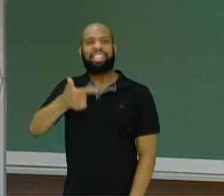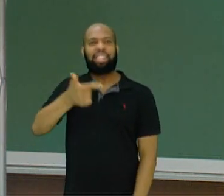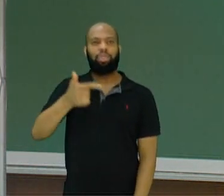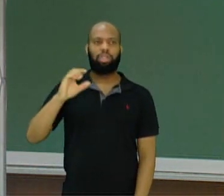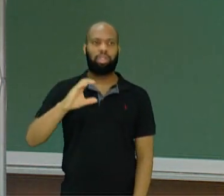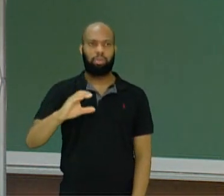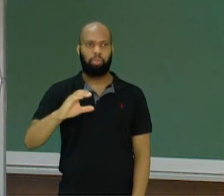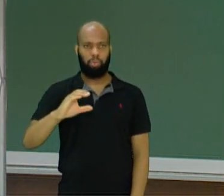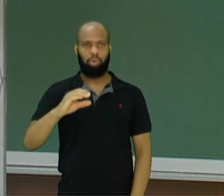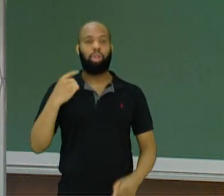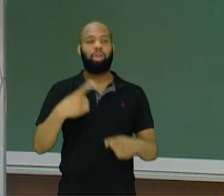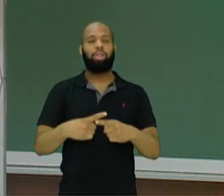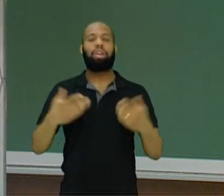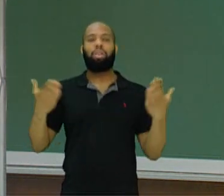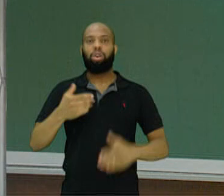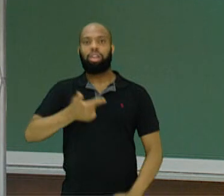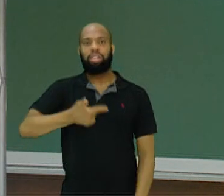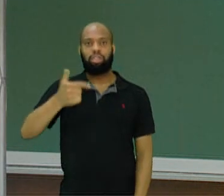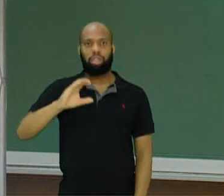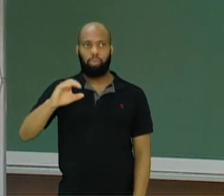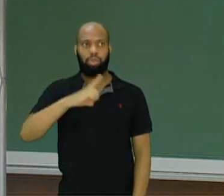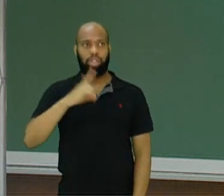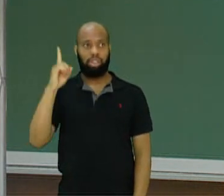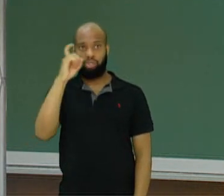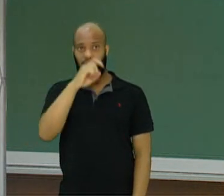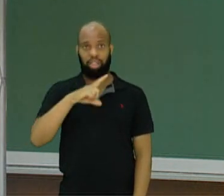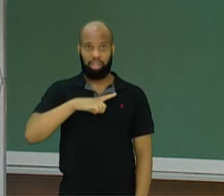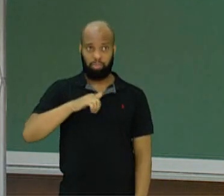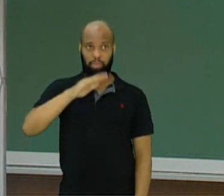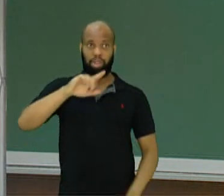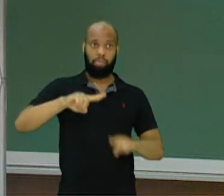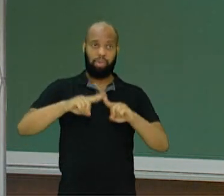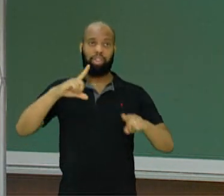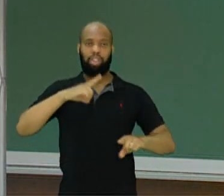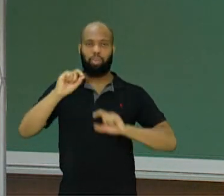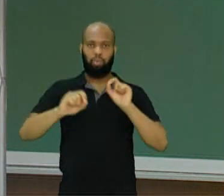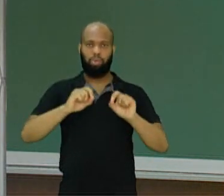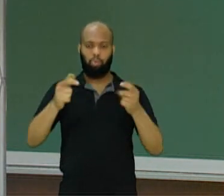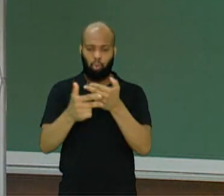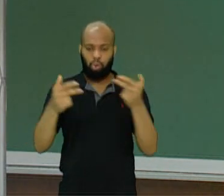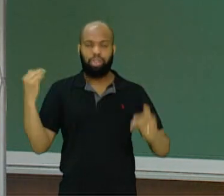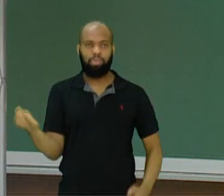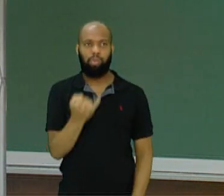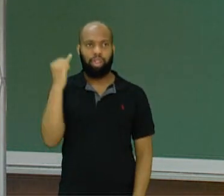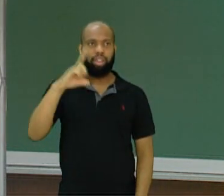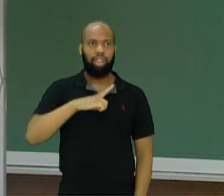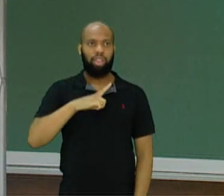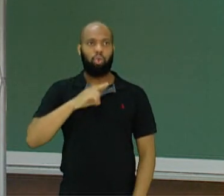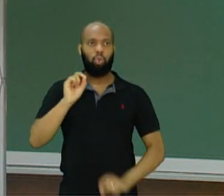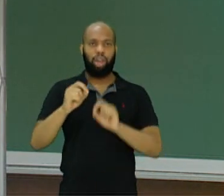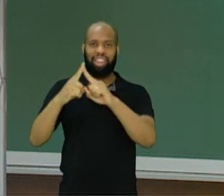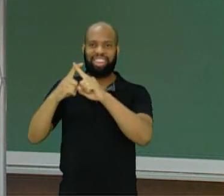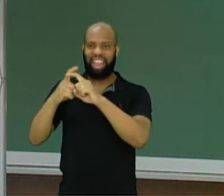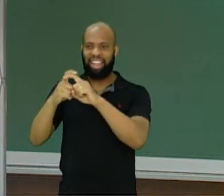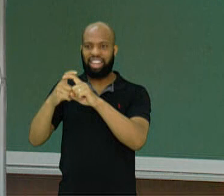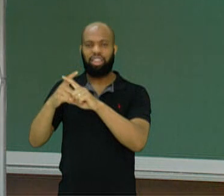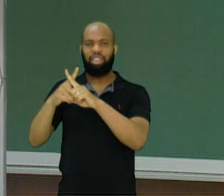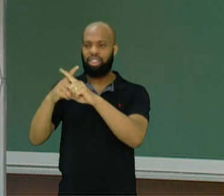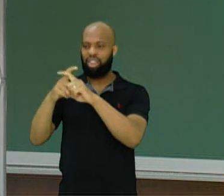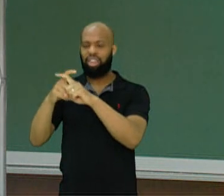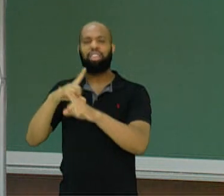nesse carbono, ele sai com mais dificuldade. Mas ocorre um detalhe, tem um asterisco aqui. E